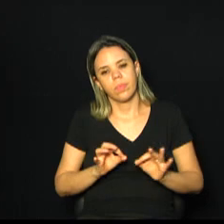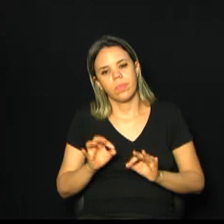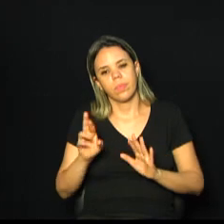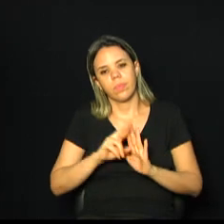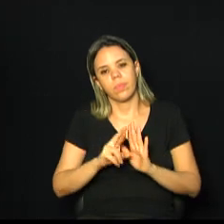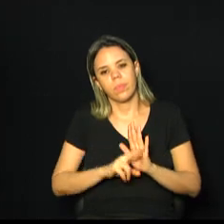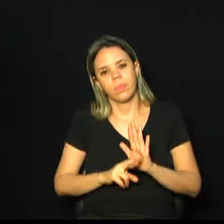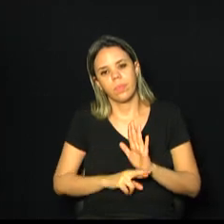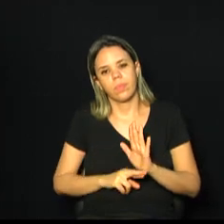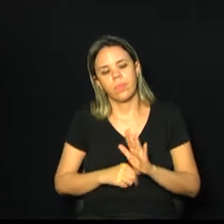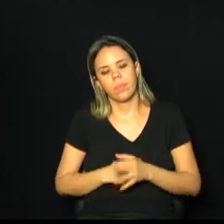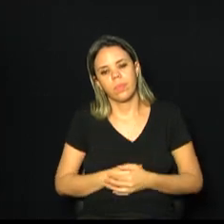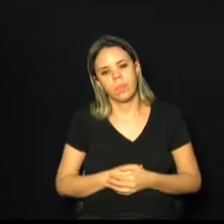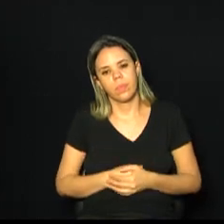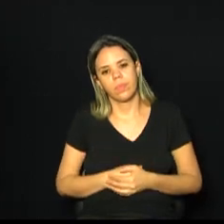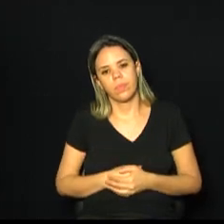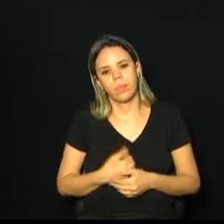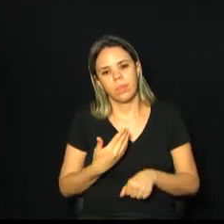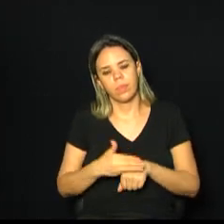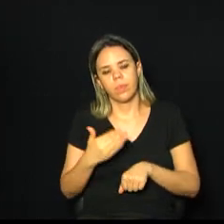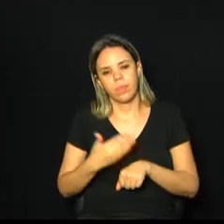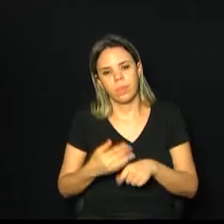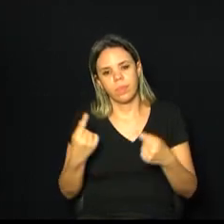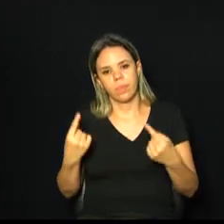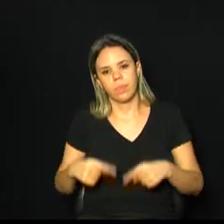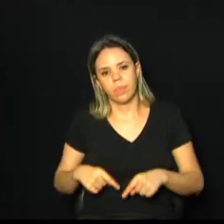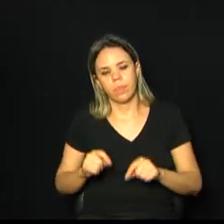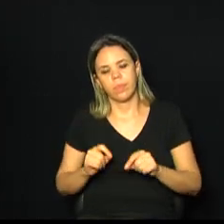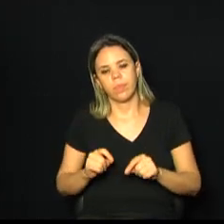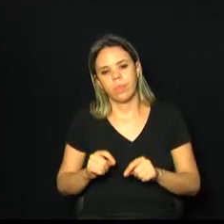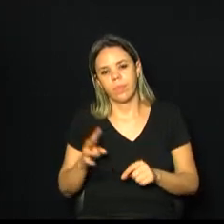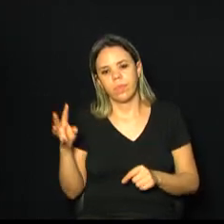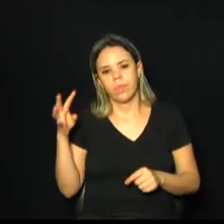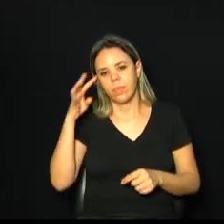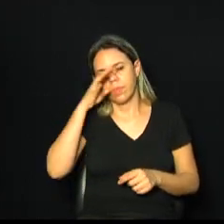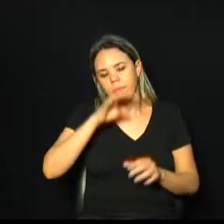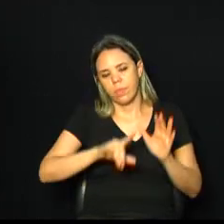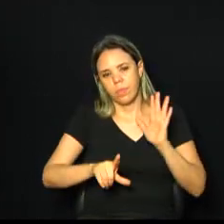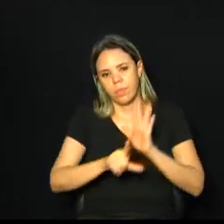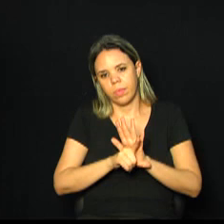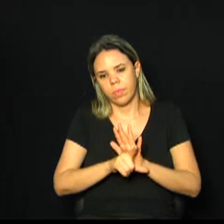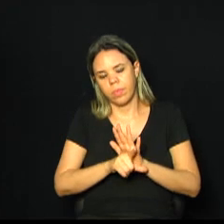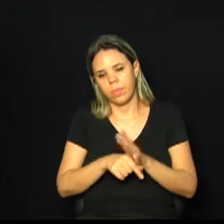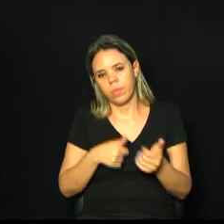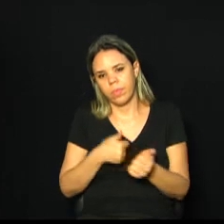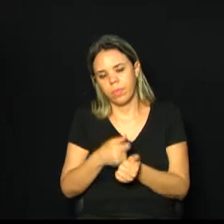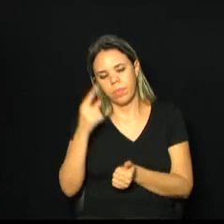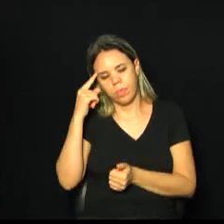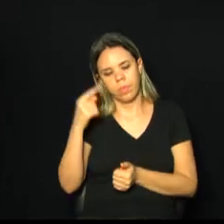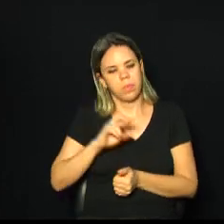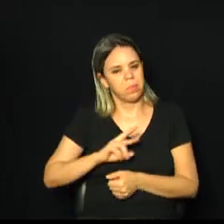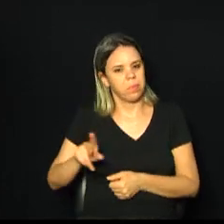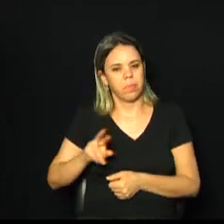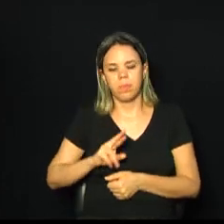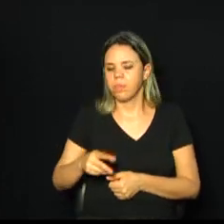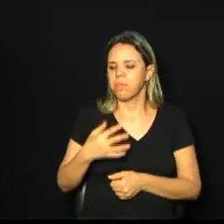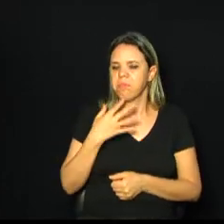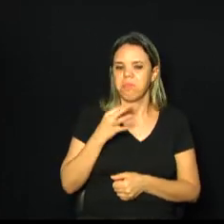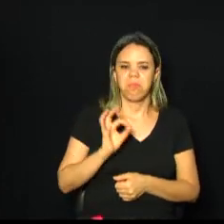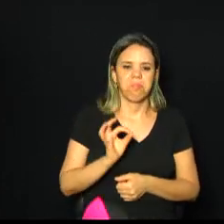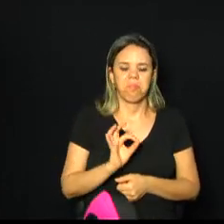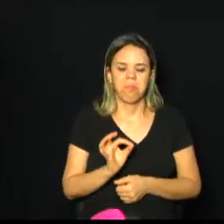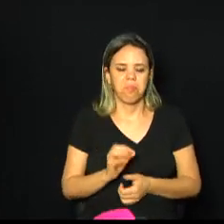procedimento que vai ser aplicado contra quem infringe essa lei. Isso até poucos dias não era nem conhecido da